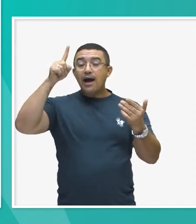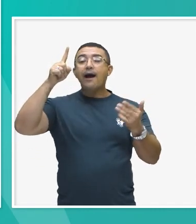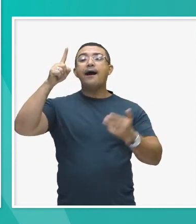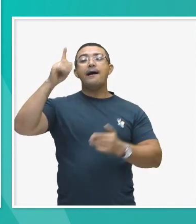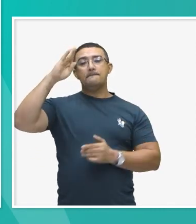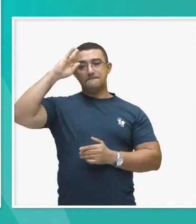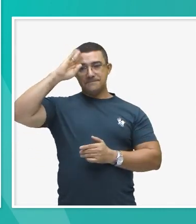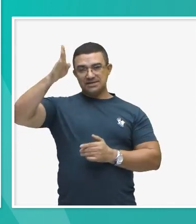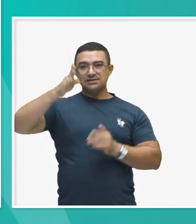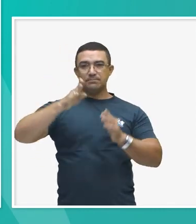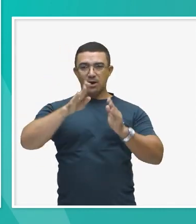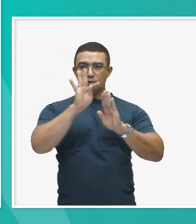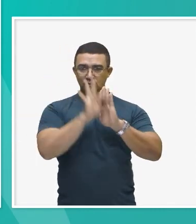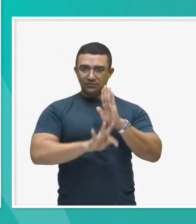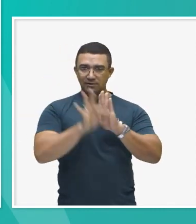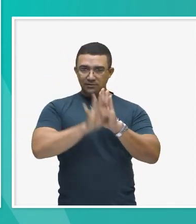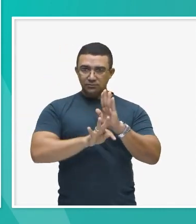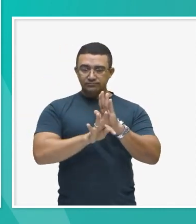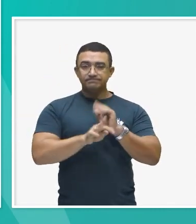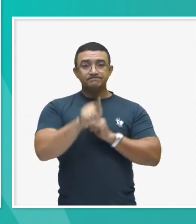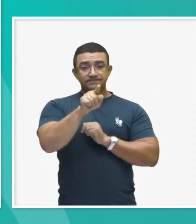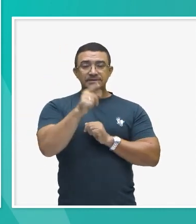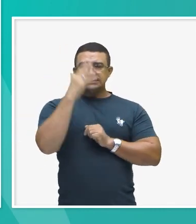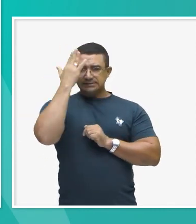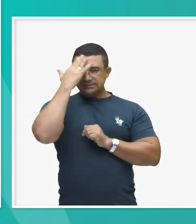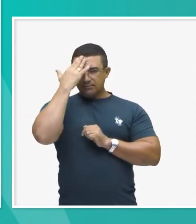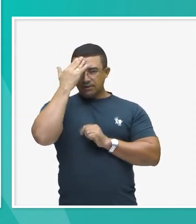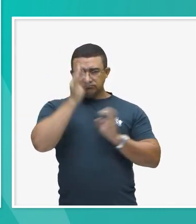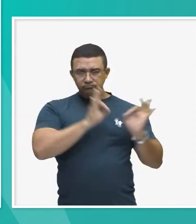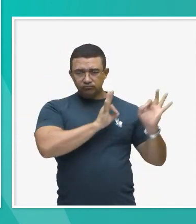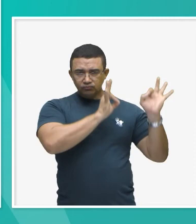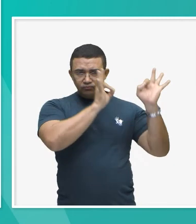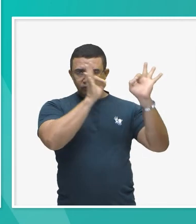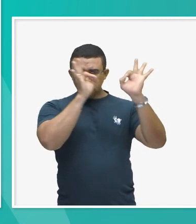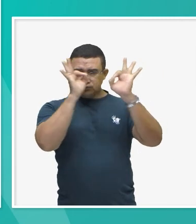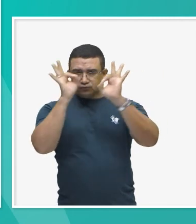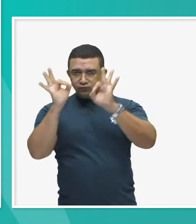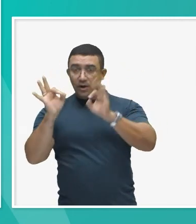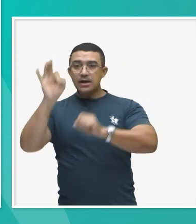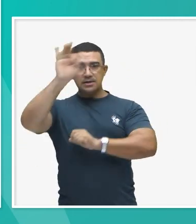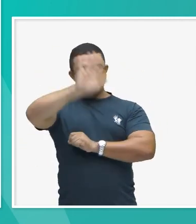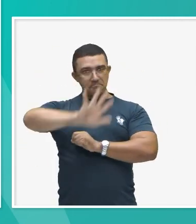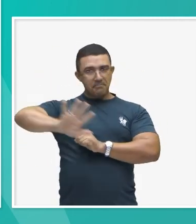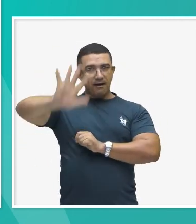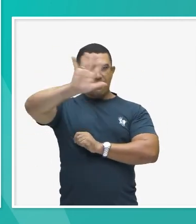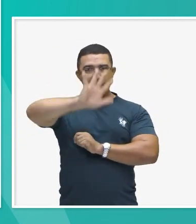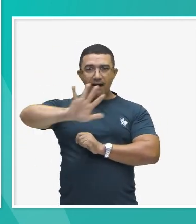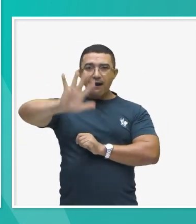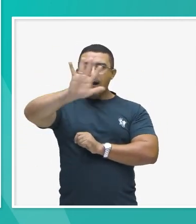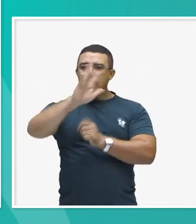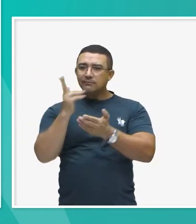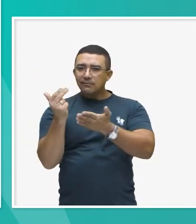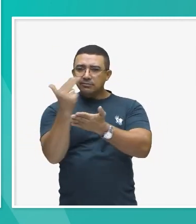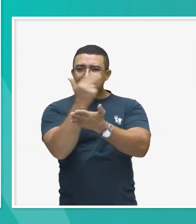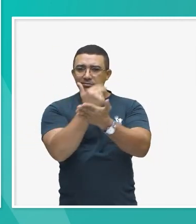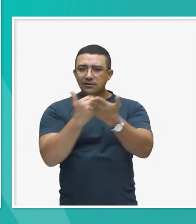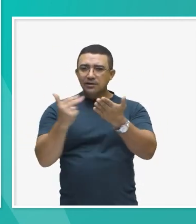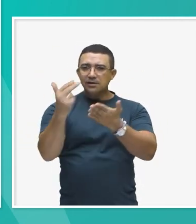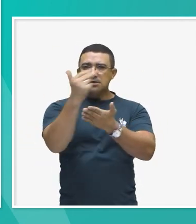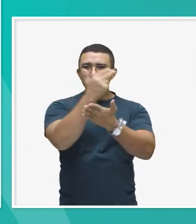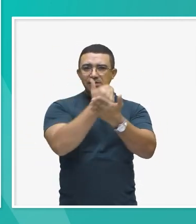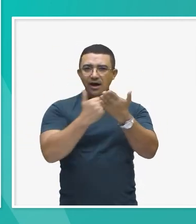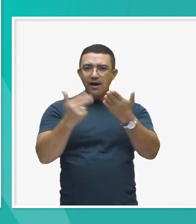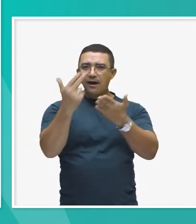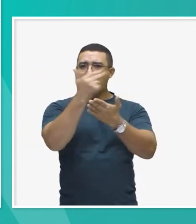ok? Então, você saber observar, checking, images, imagens, graphs or tables,